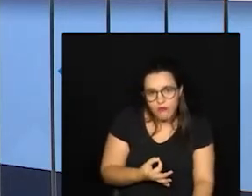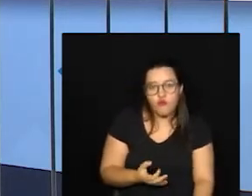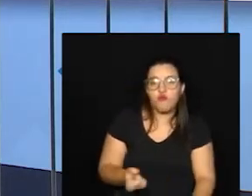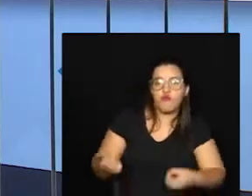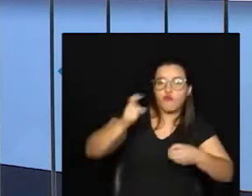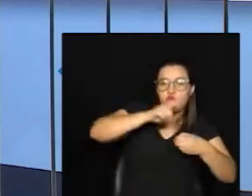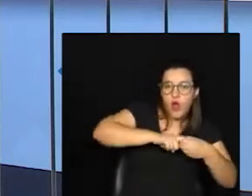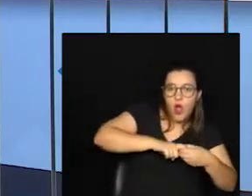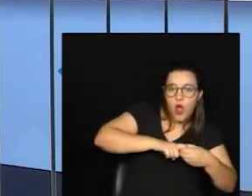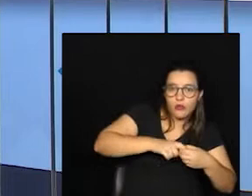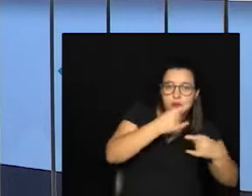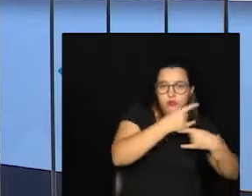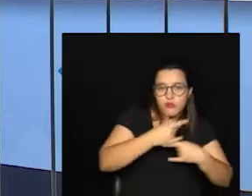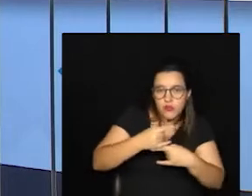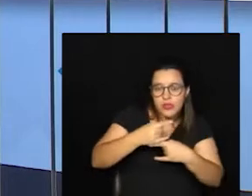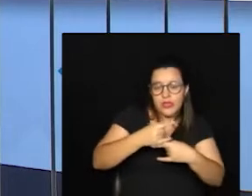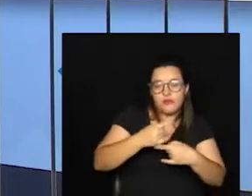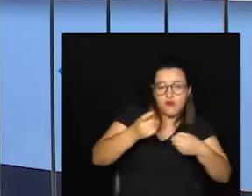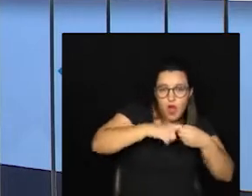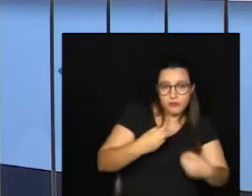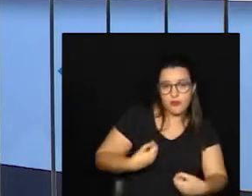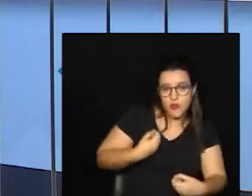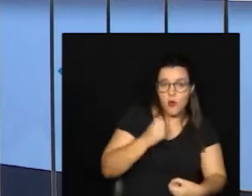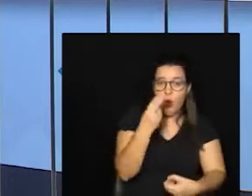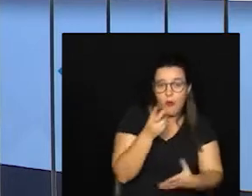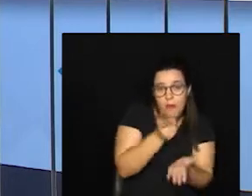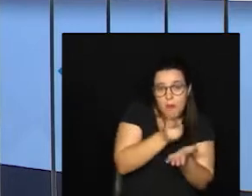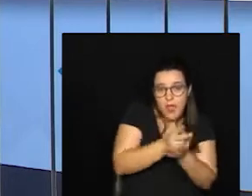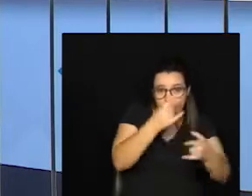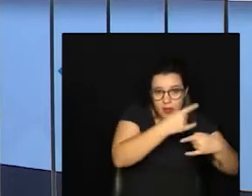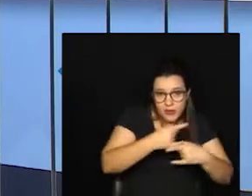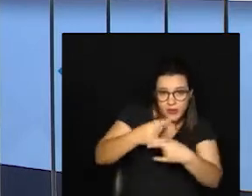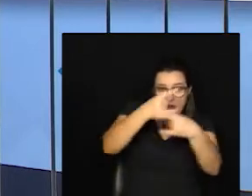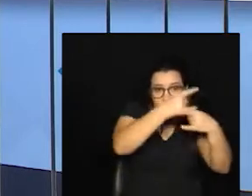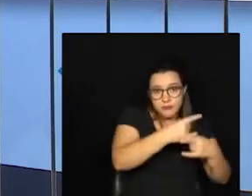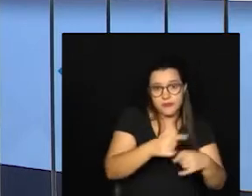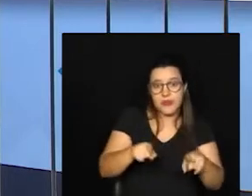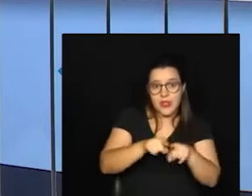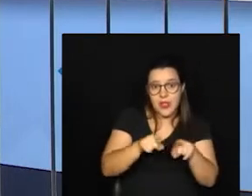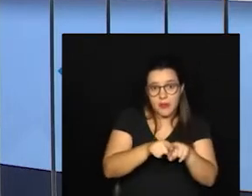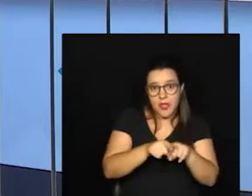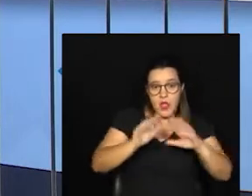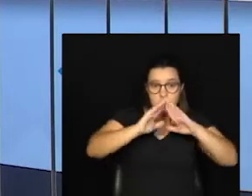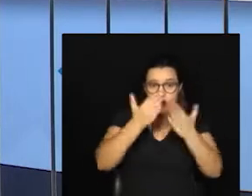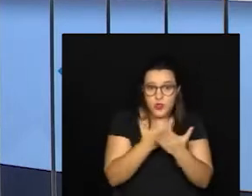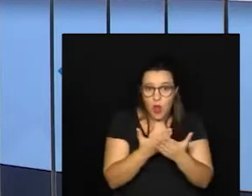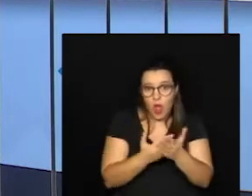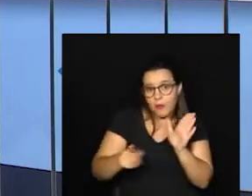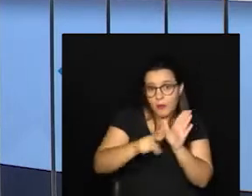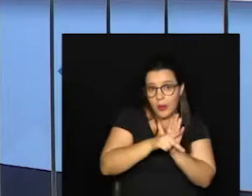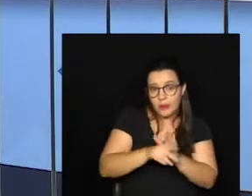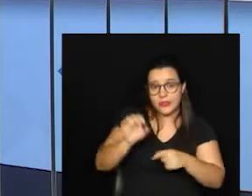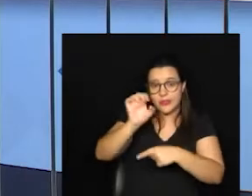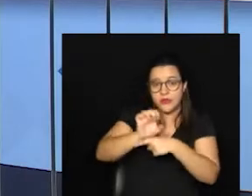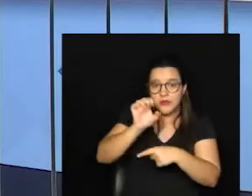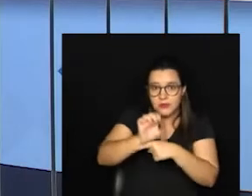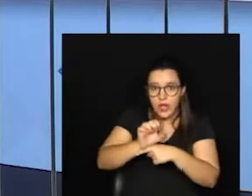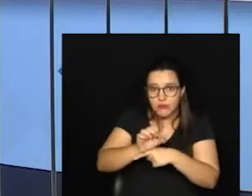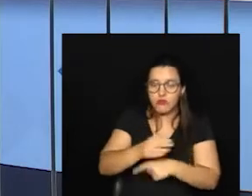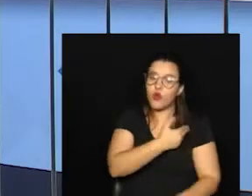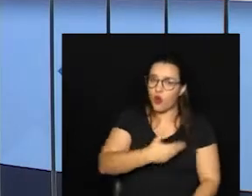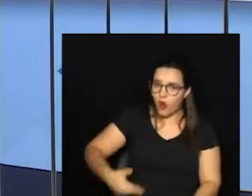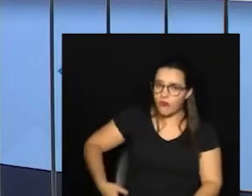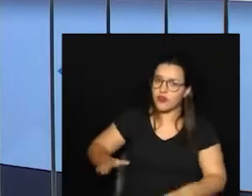continua online ou não. E também a rede estadual, o governador já anunciou a volta